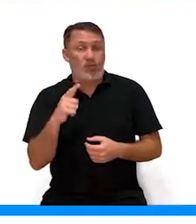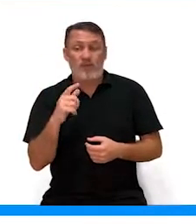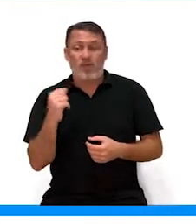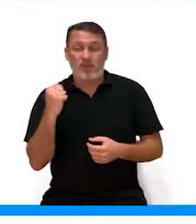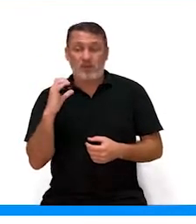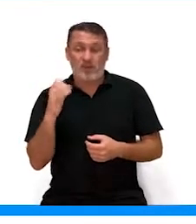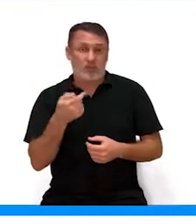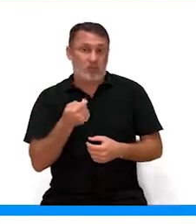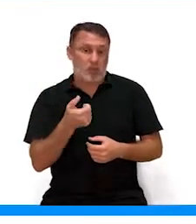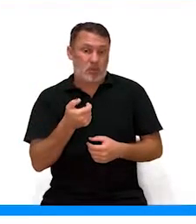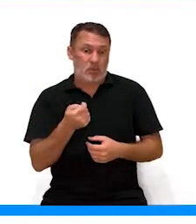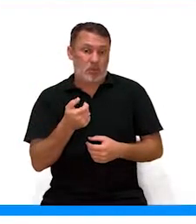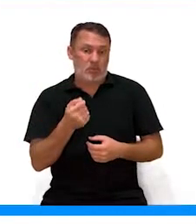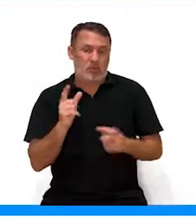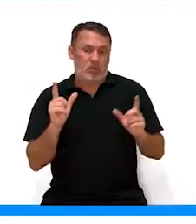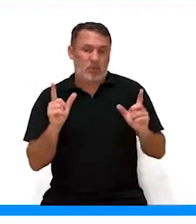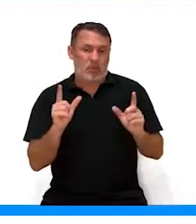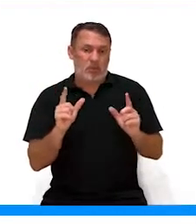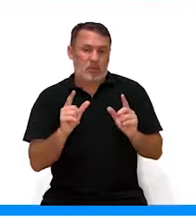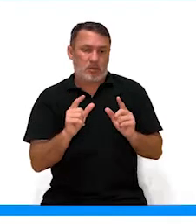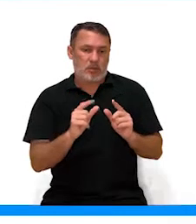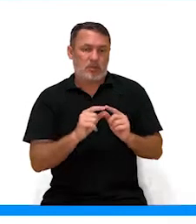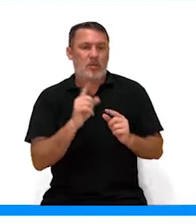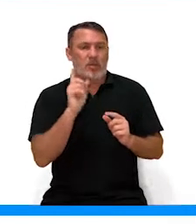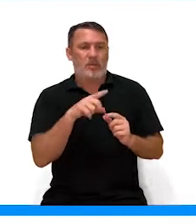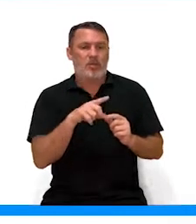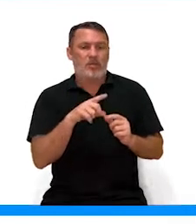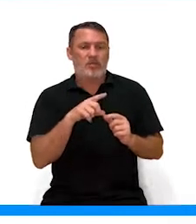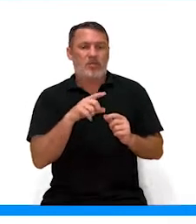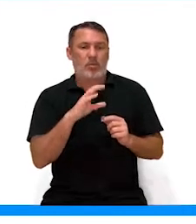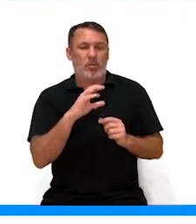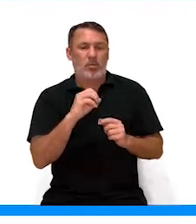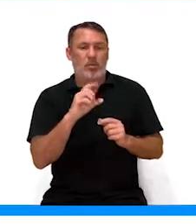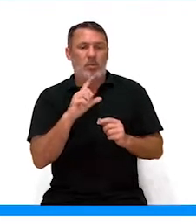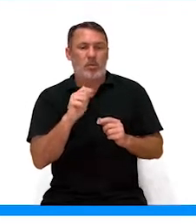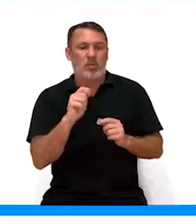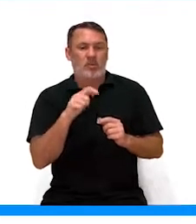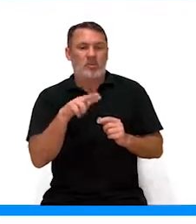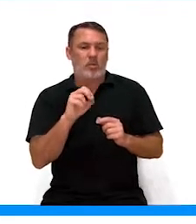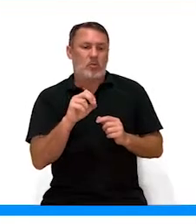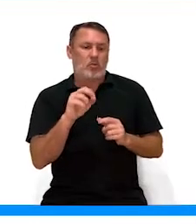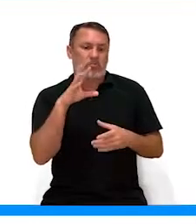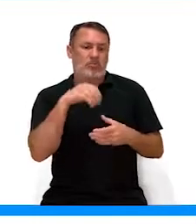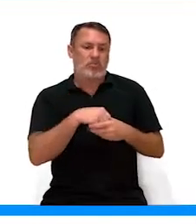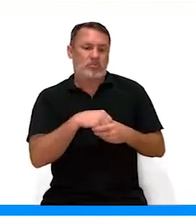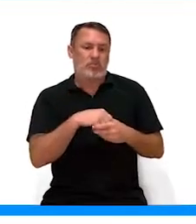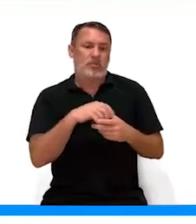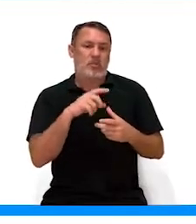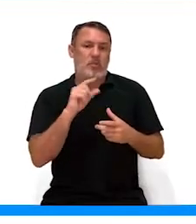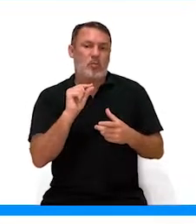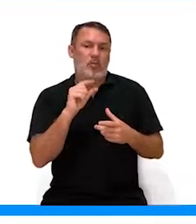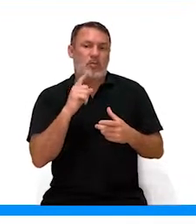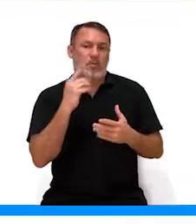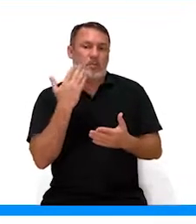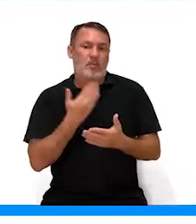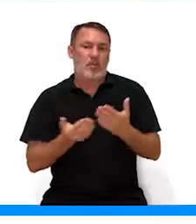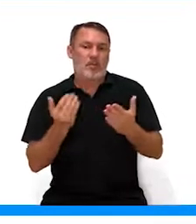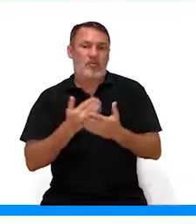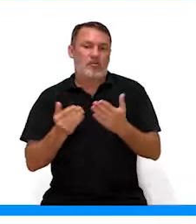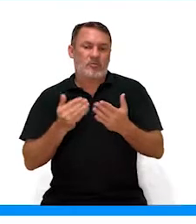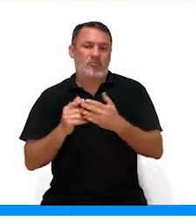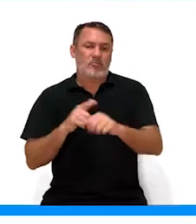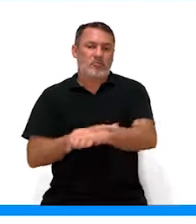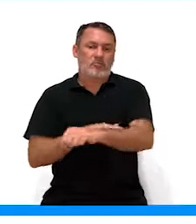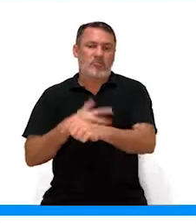pessoa tem deficiência de vitamina C no corpo, diminui a produção de colágeno e acaba, então, acarretando